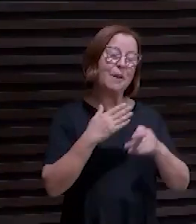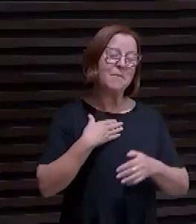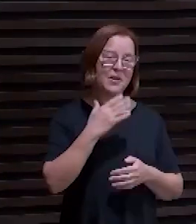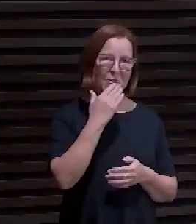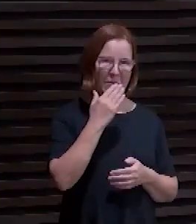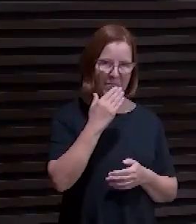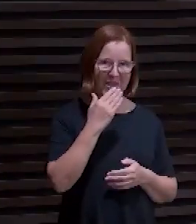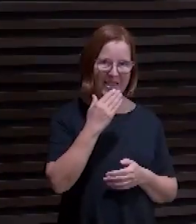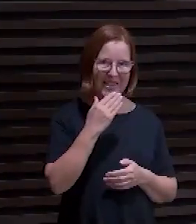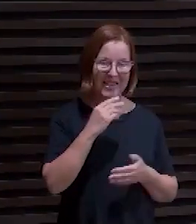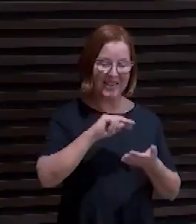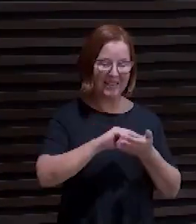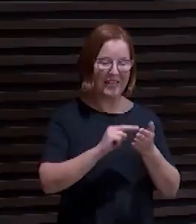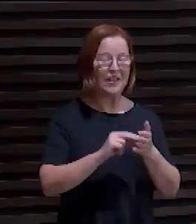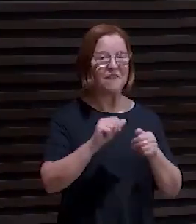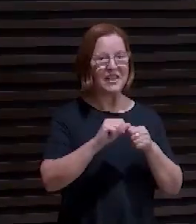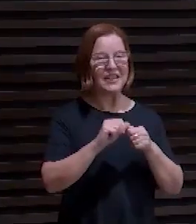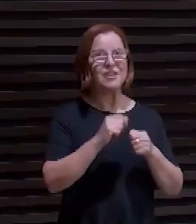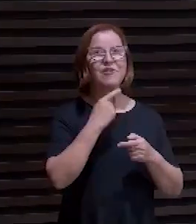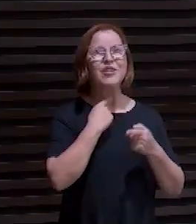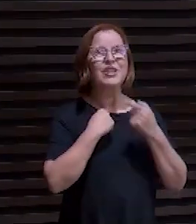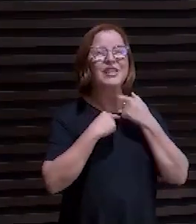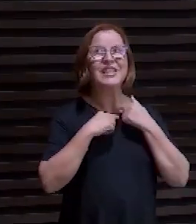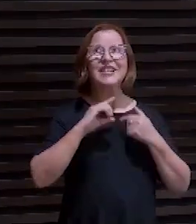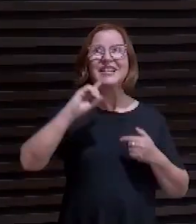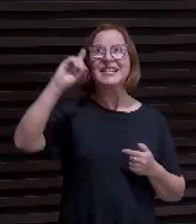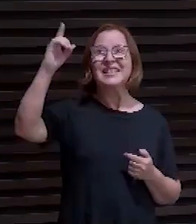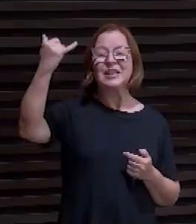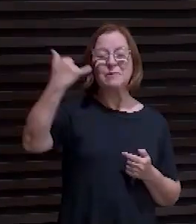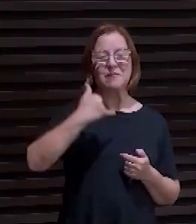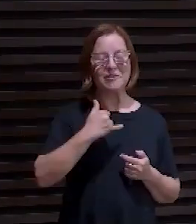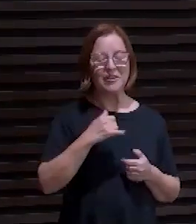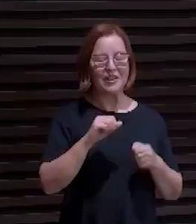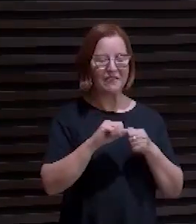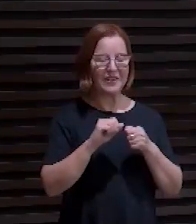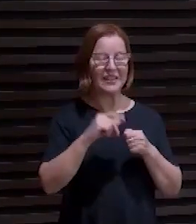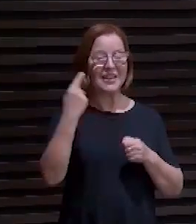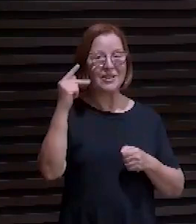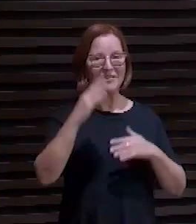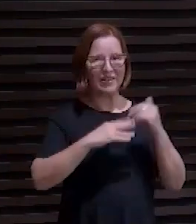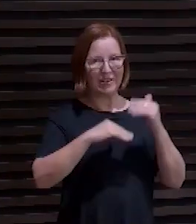a vontade daquele que me enviou e realizar a sua obra.